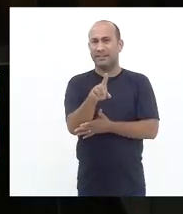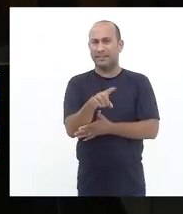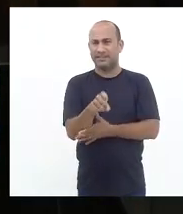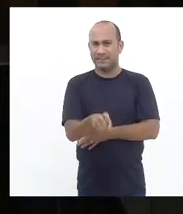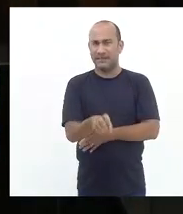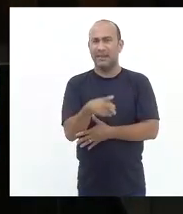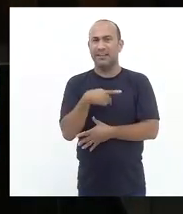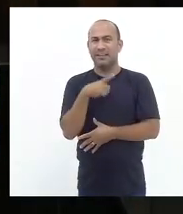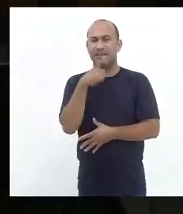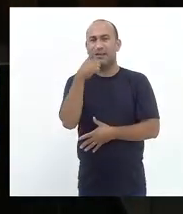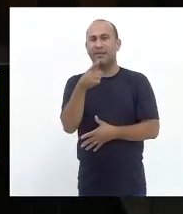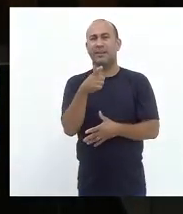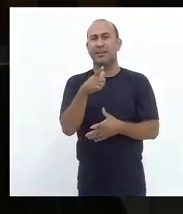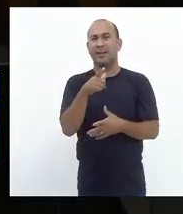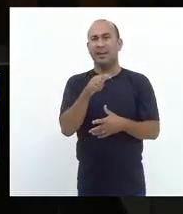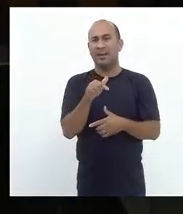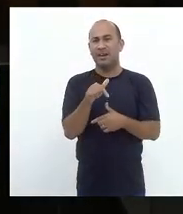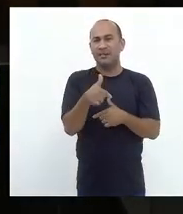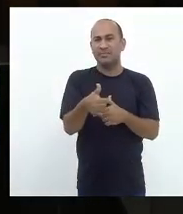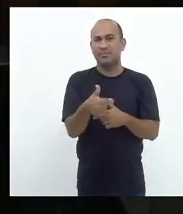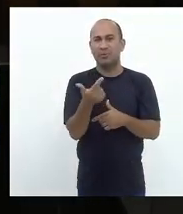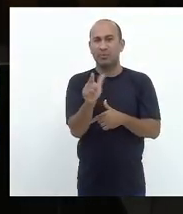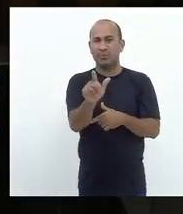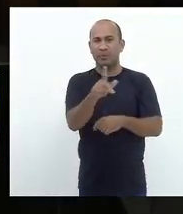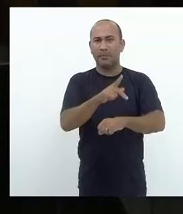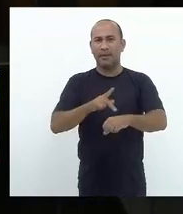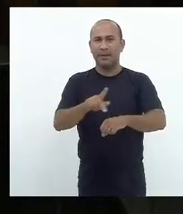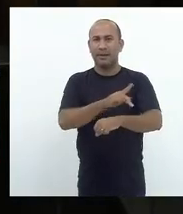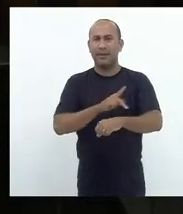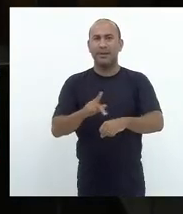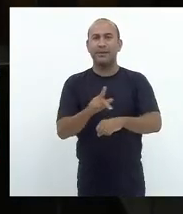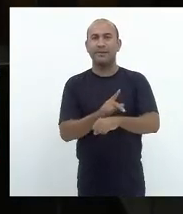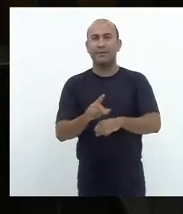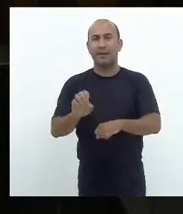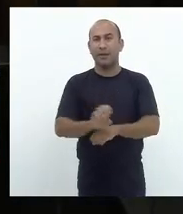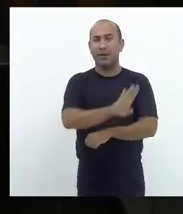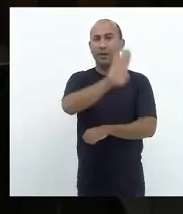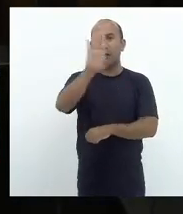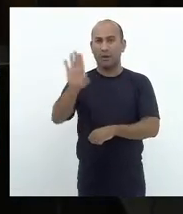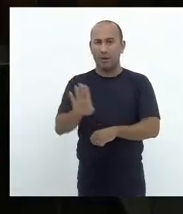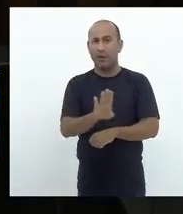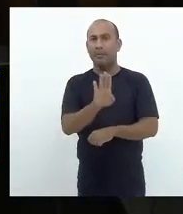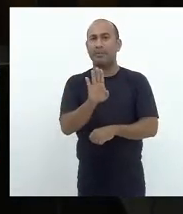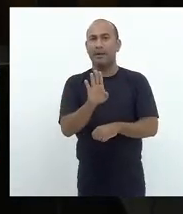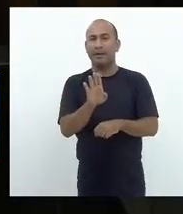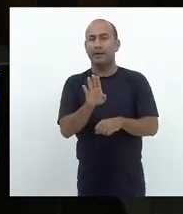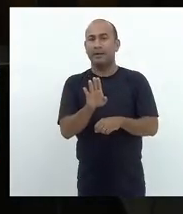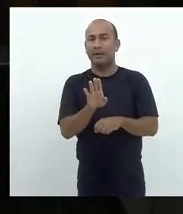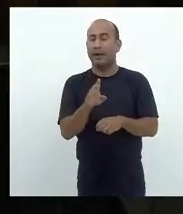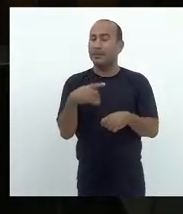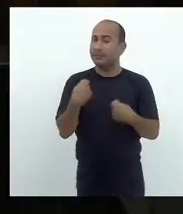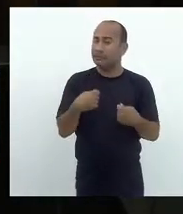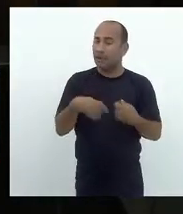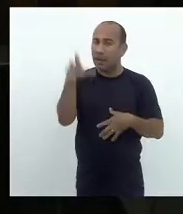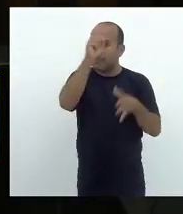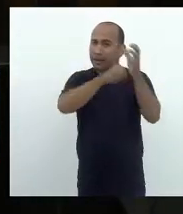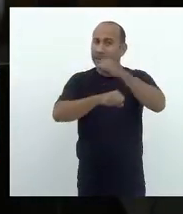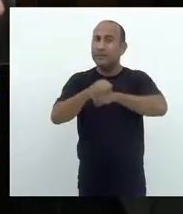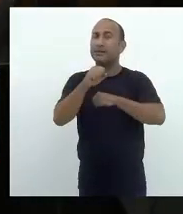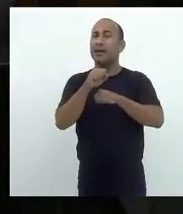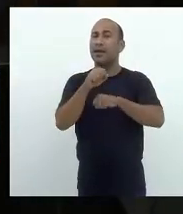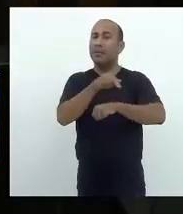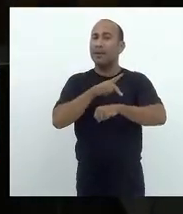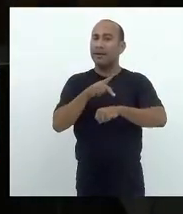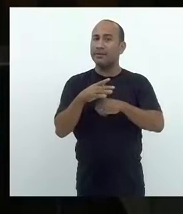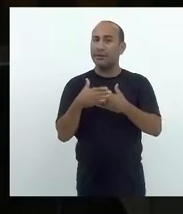posterior a vários países, especialmente da Europa, da América Latina e alguns da Ásia. Então, a gente tem que aprender com os países que estão indo mais na nossa